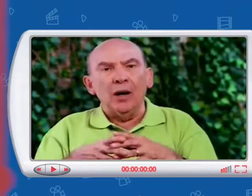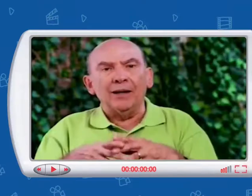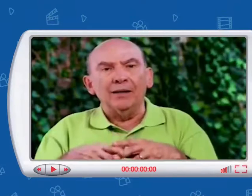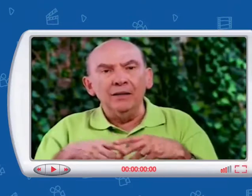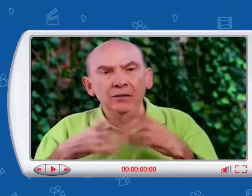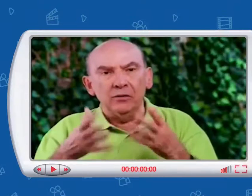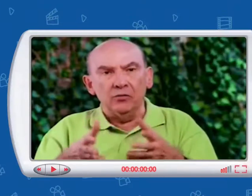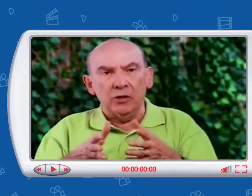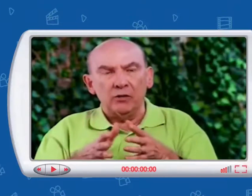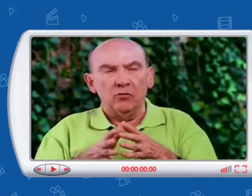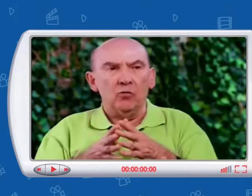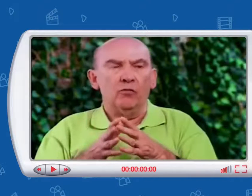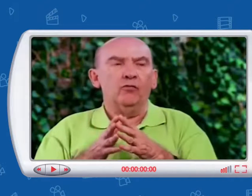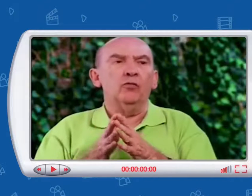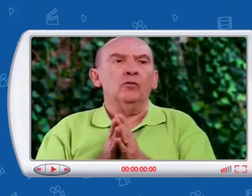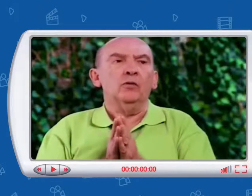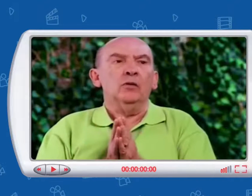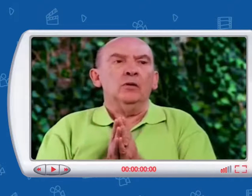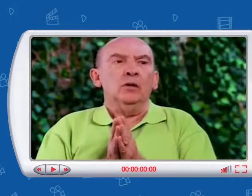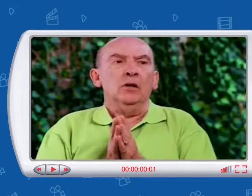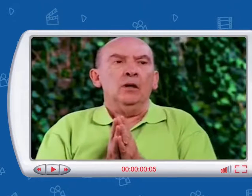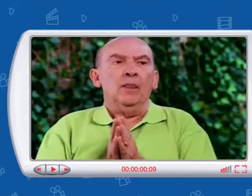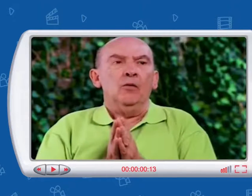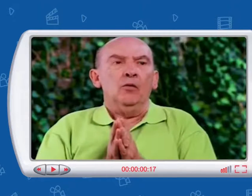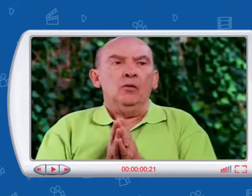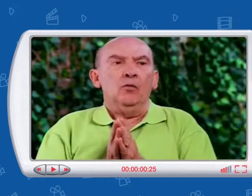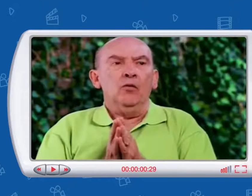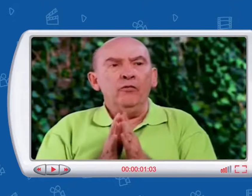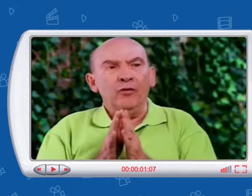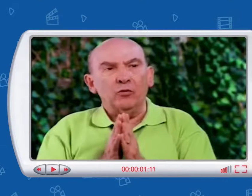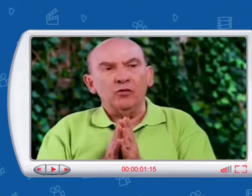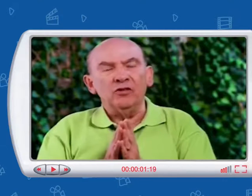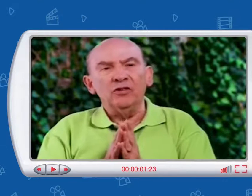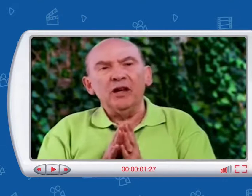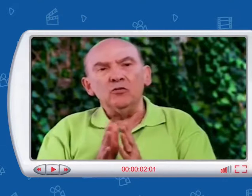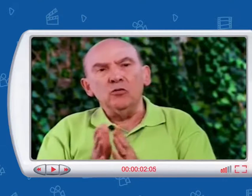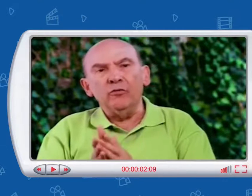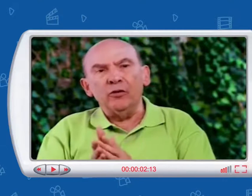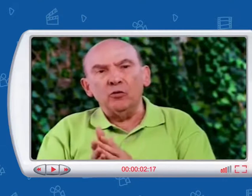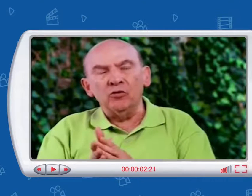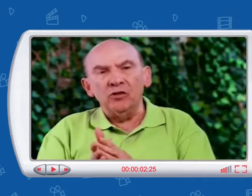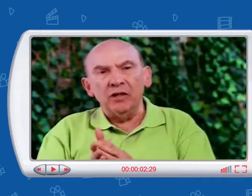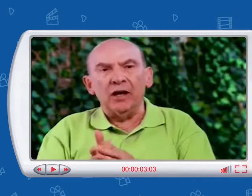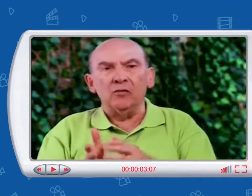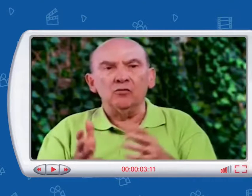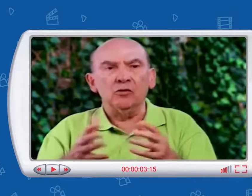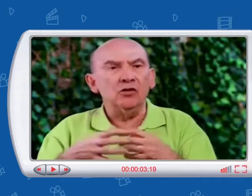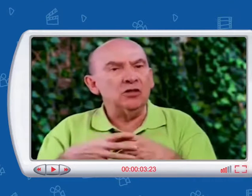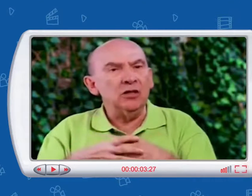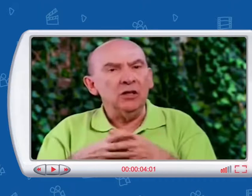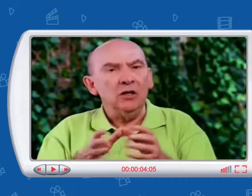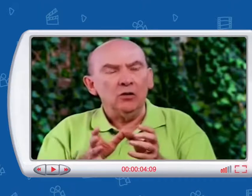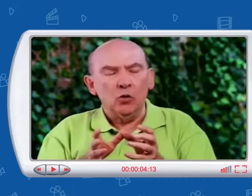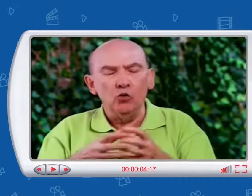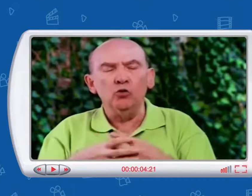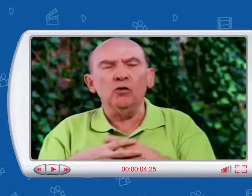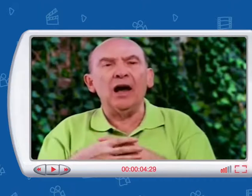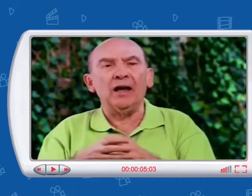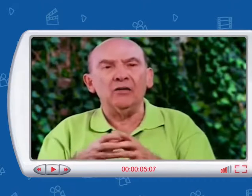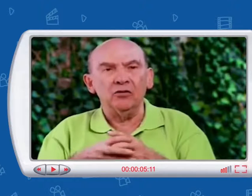A crise do Estado Novo. Houve fatores externos e houve fatores internos, que se